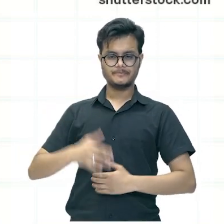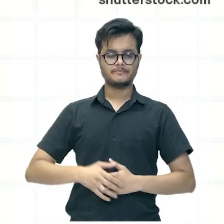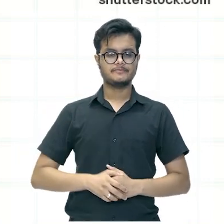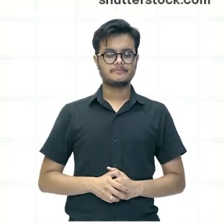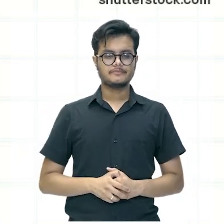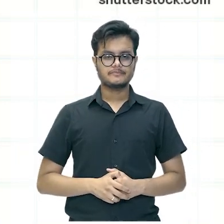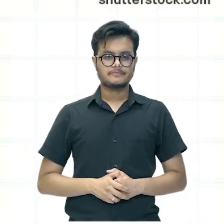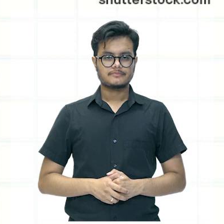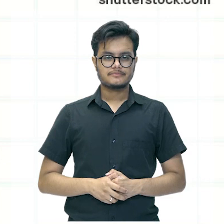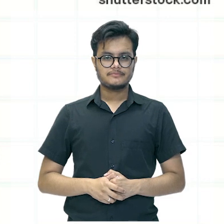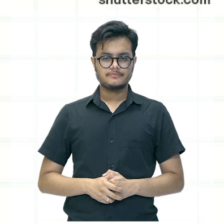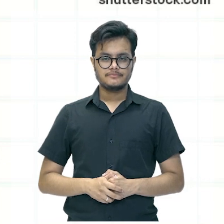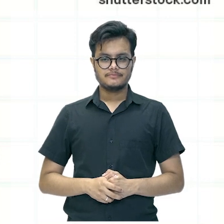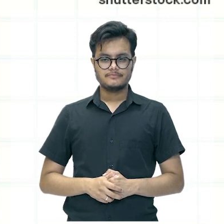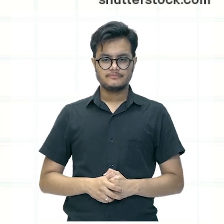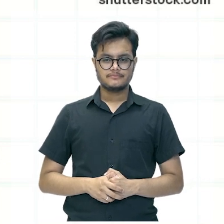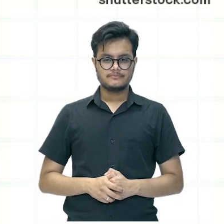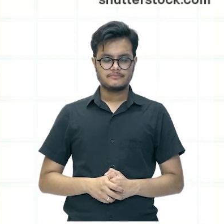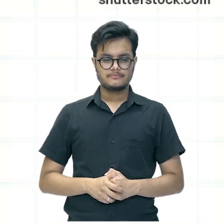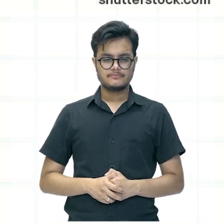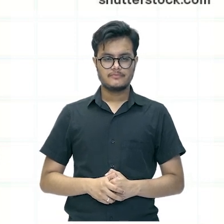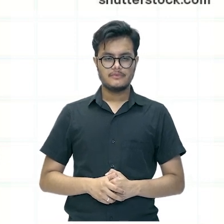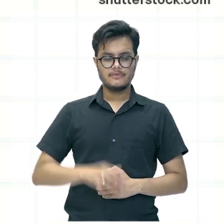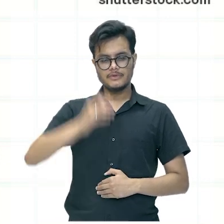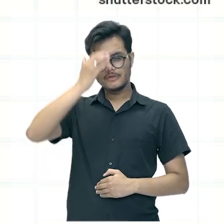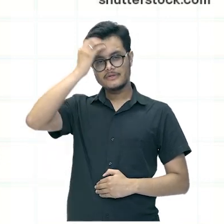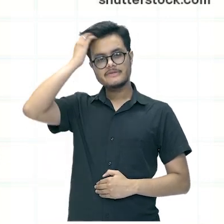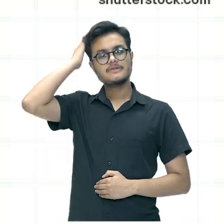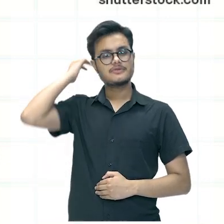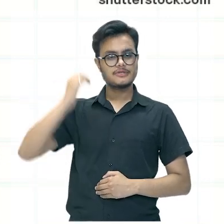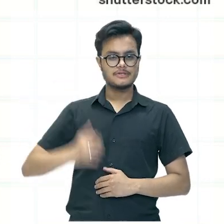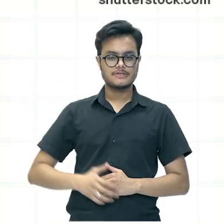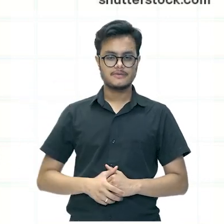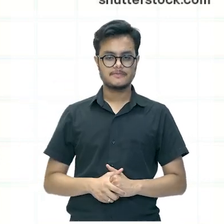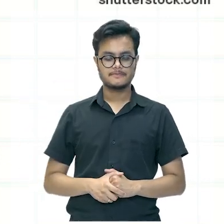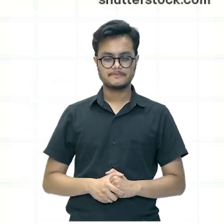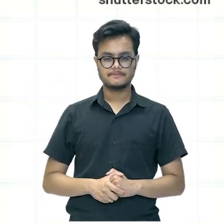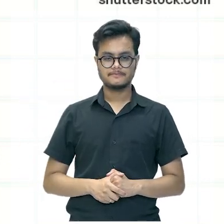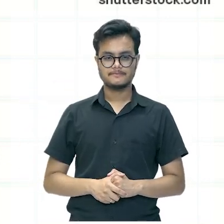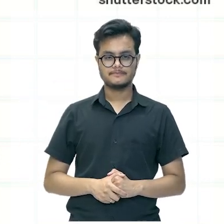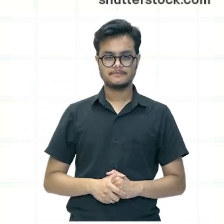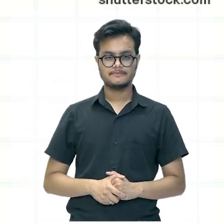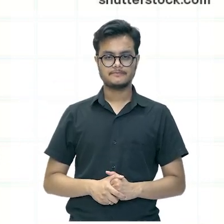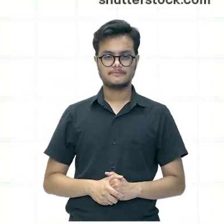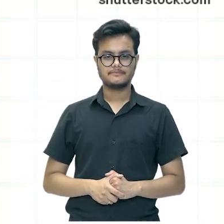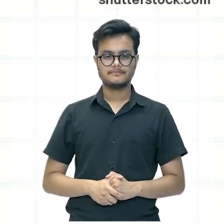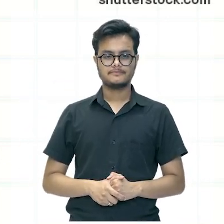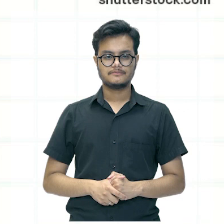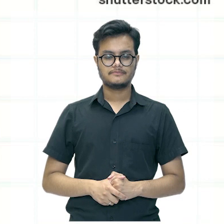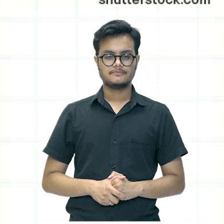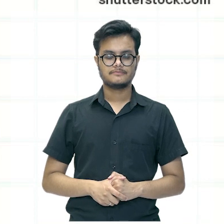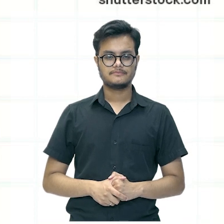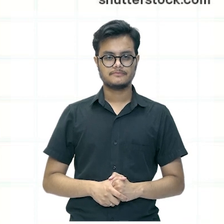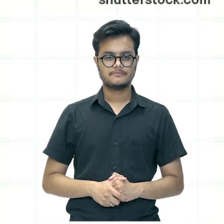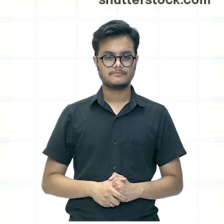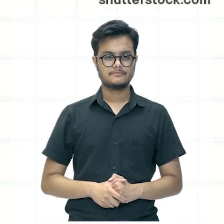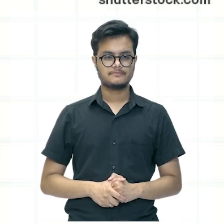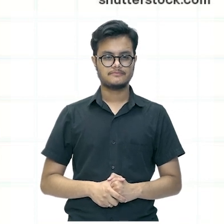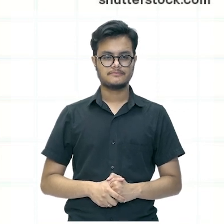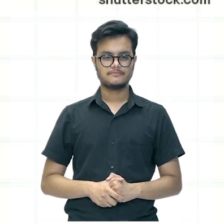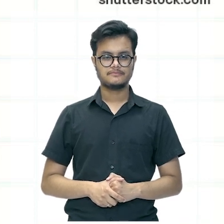Continuando. Olha lá a nossa palavrinha de novo ali no tema, né? Depression, tá repetindo, né?